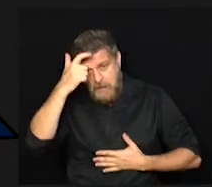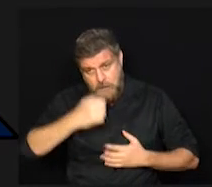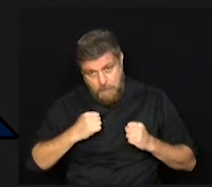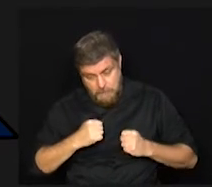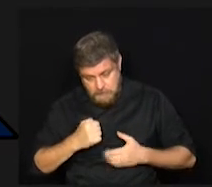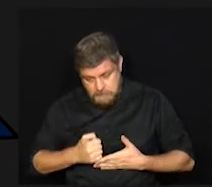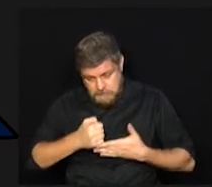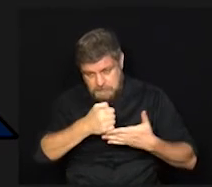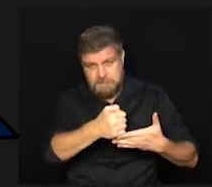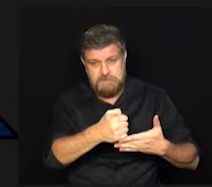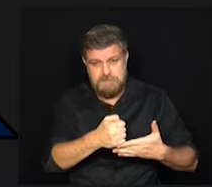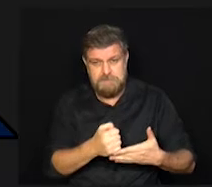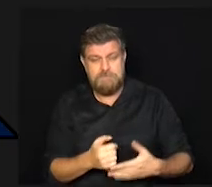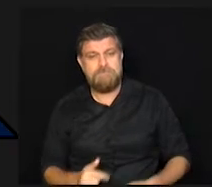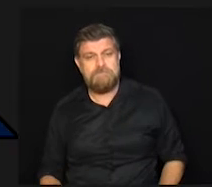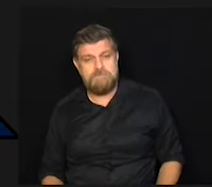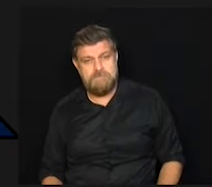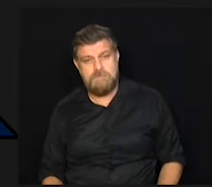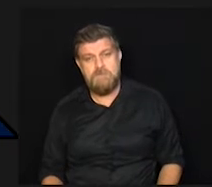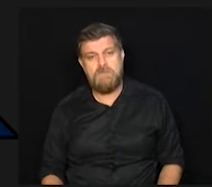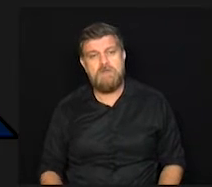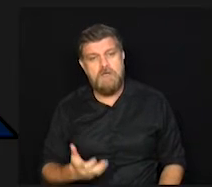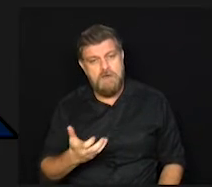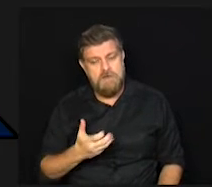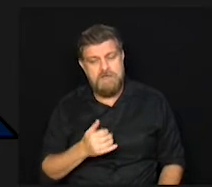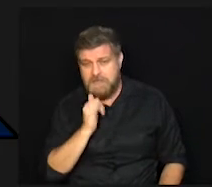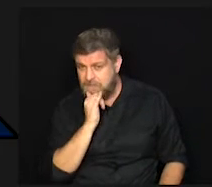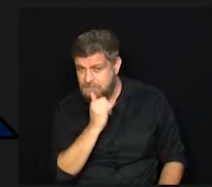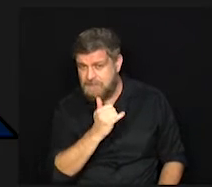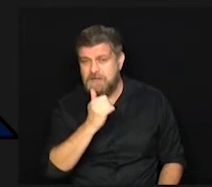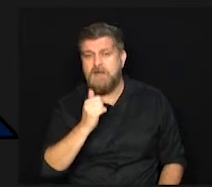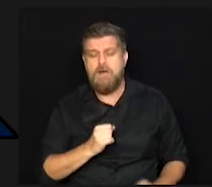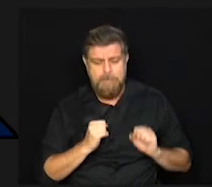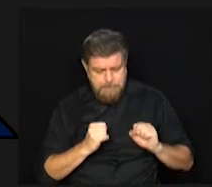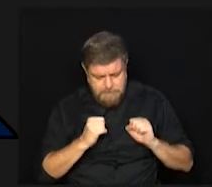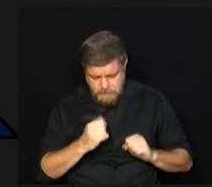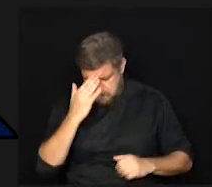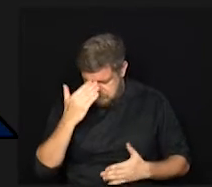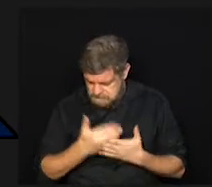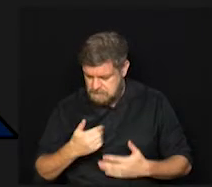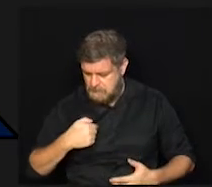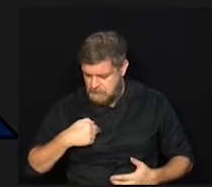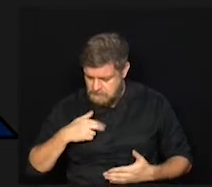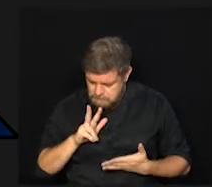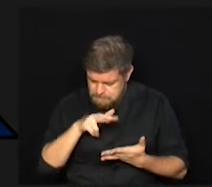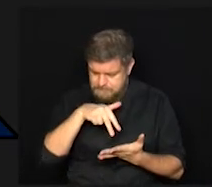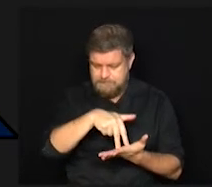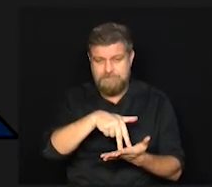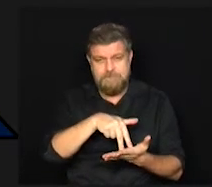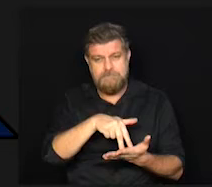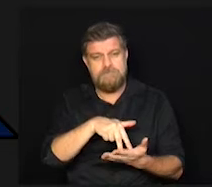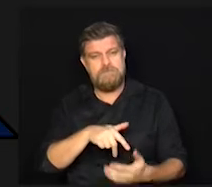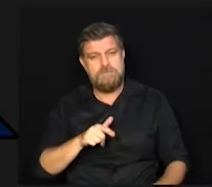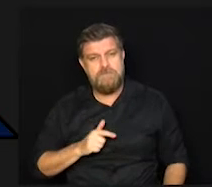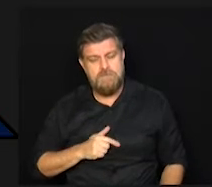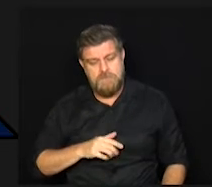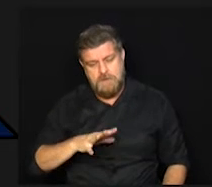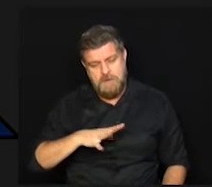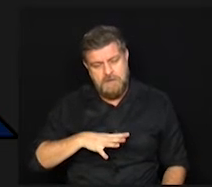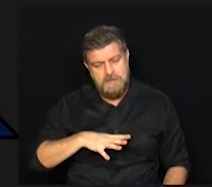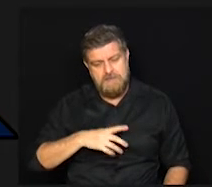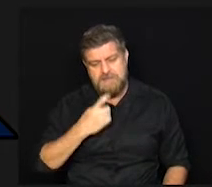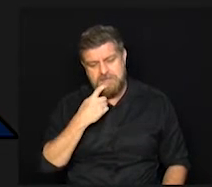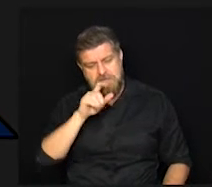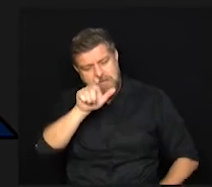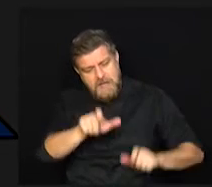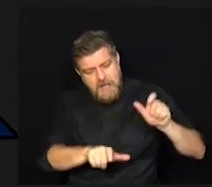numa situação ou outra, vim me colocar à disposição de vocês, desta comissão, do cidadão campineiro,